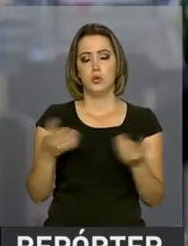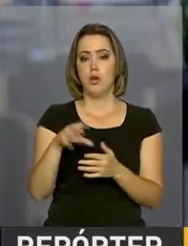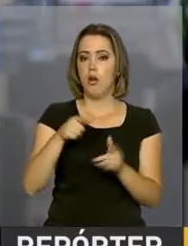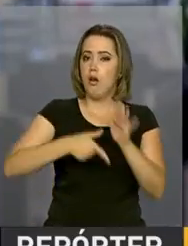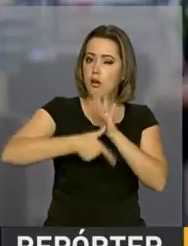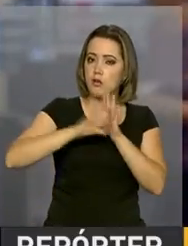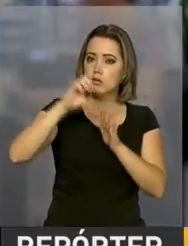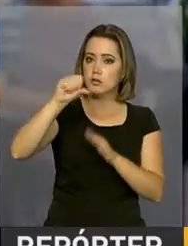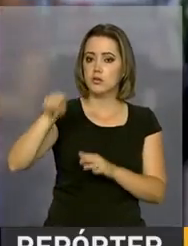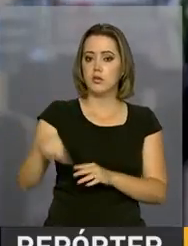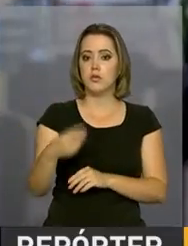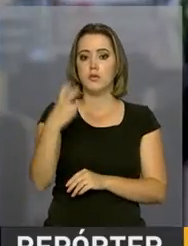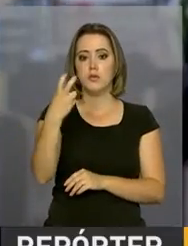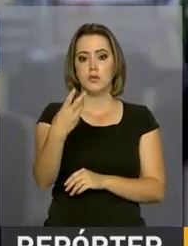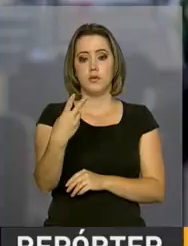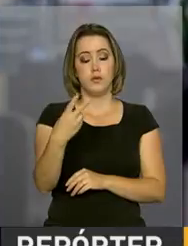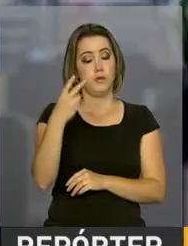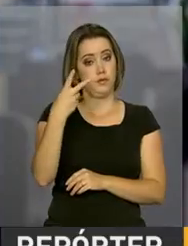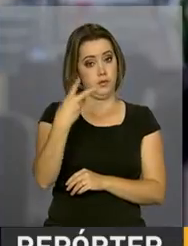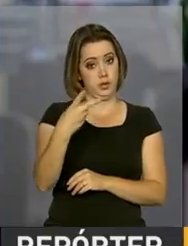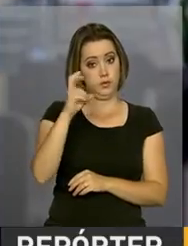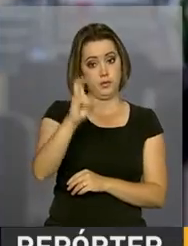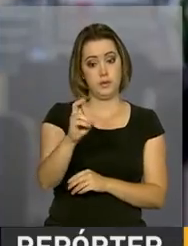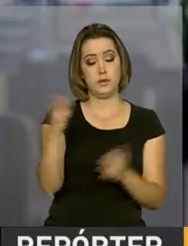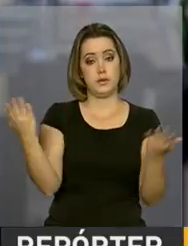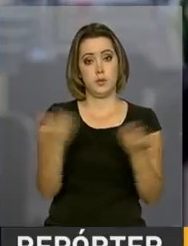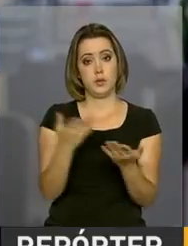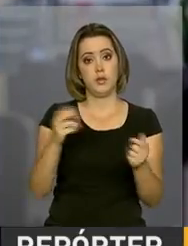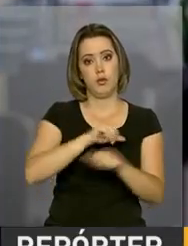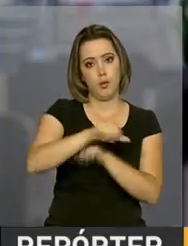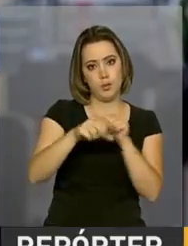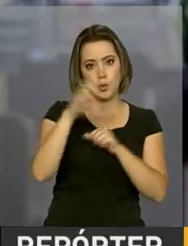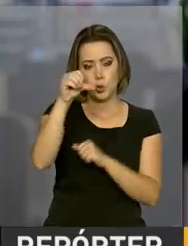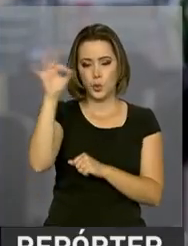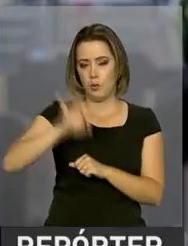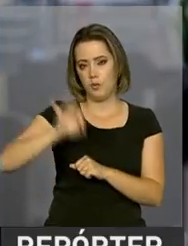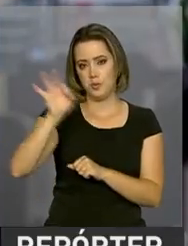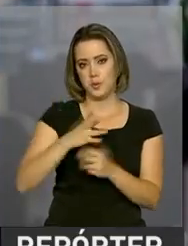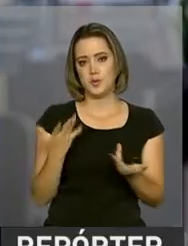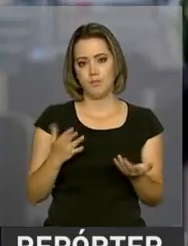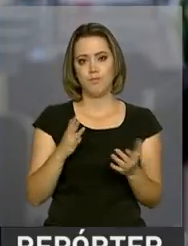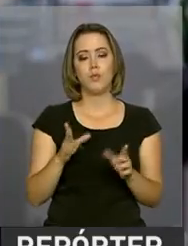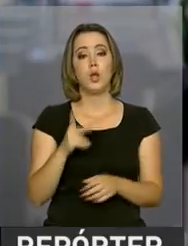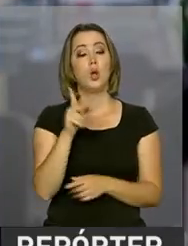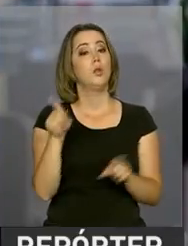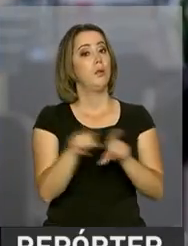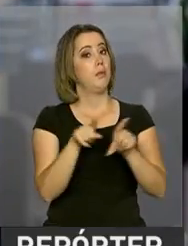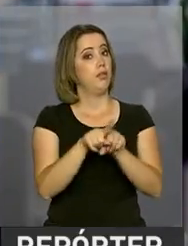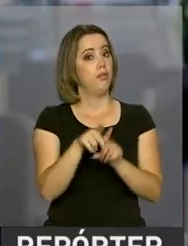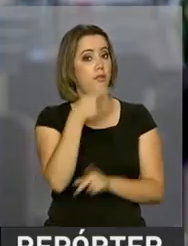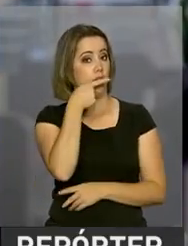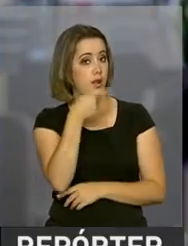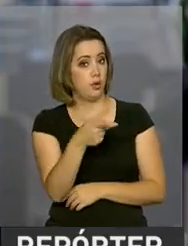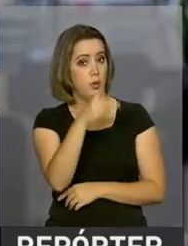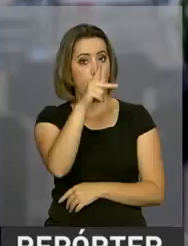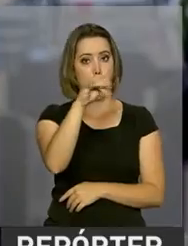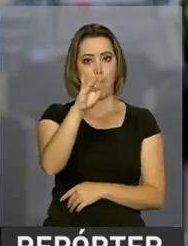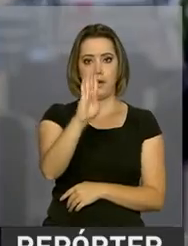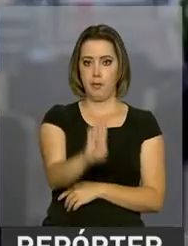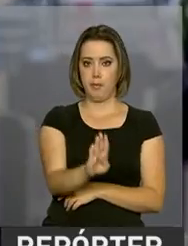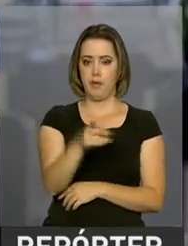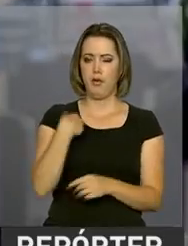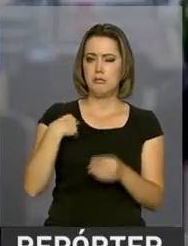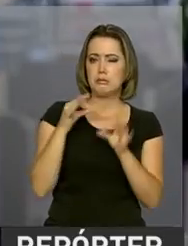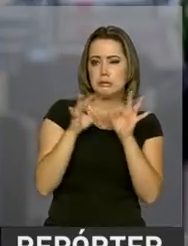9,25 por cento para 9 por cento ao fim deste ano em relação ao crescimento do produto interno bruto as expectativas sofreram apenas